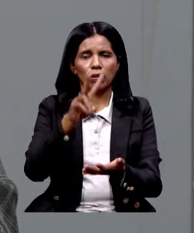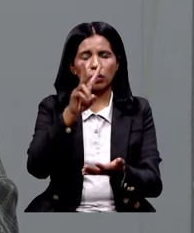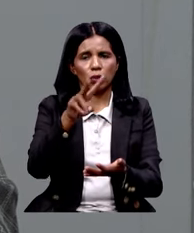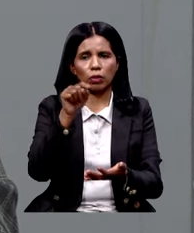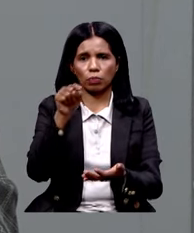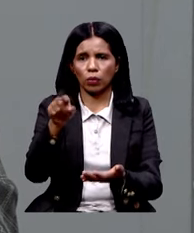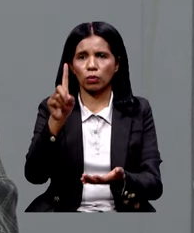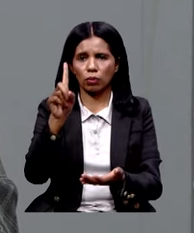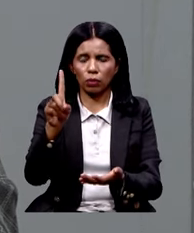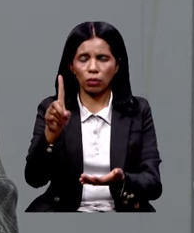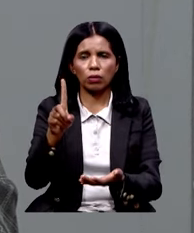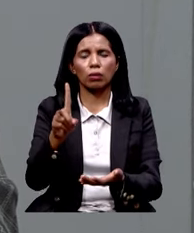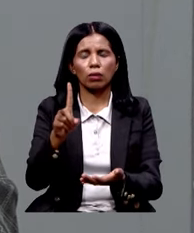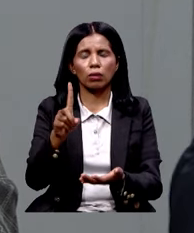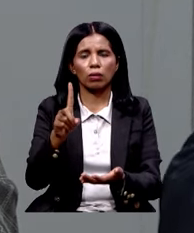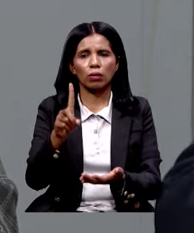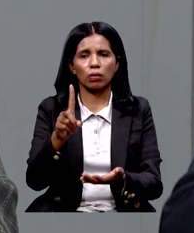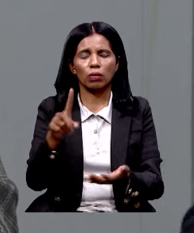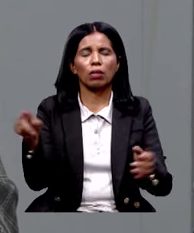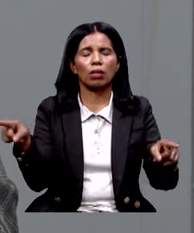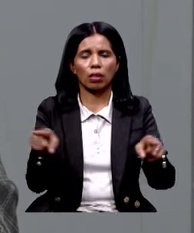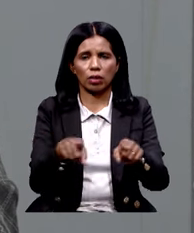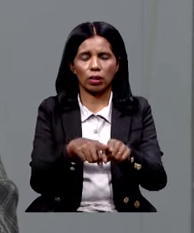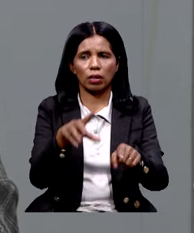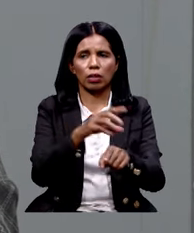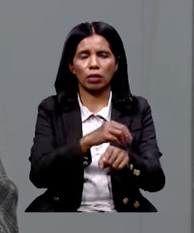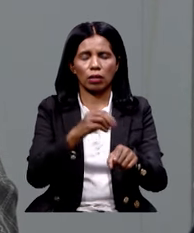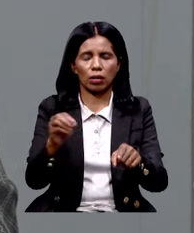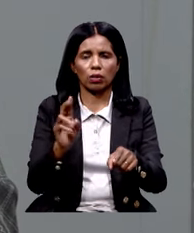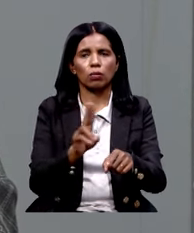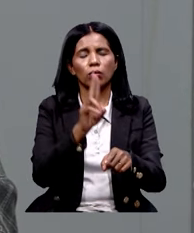1.002.1 cobre custos de gestão operacional.